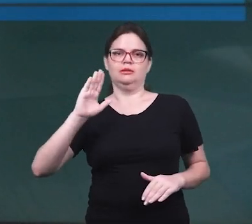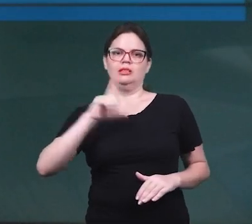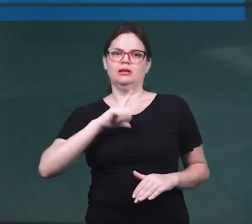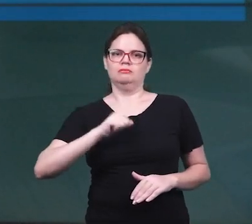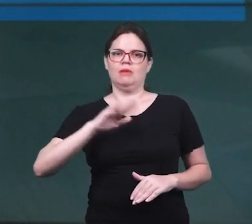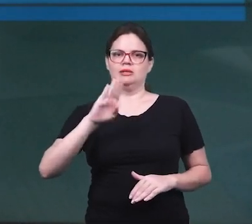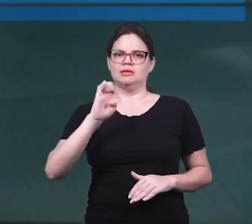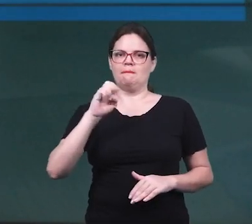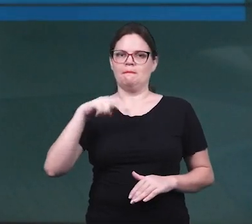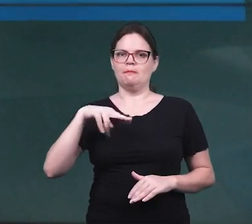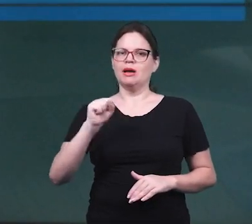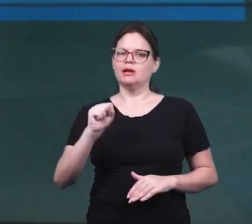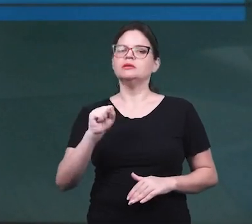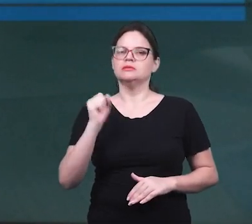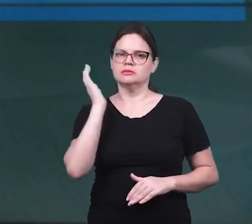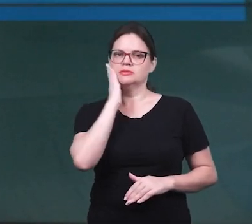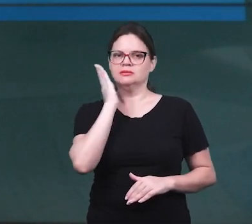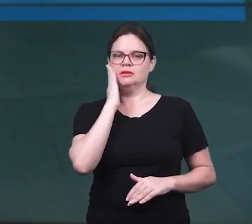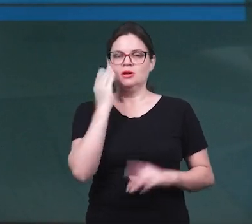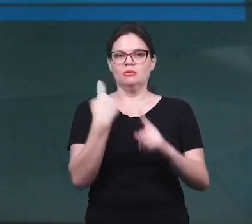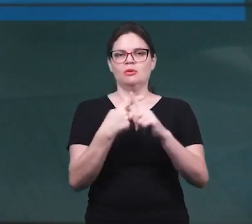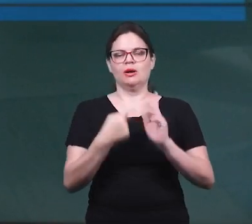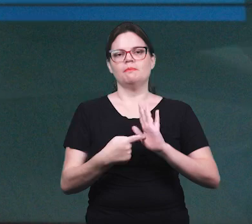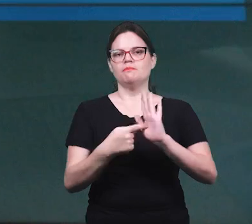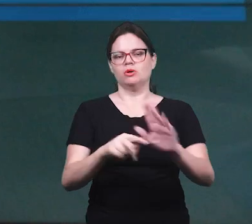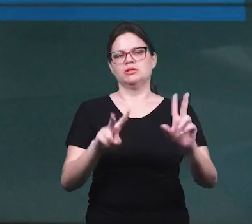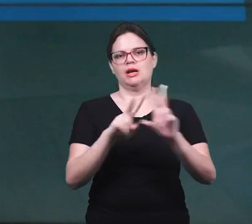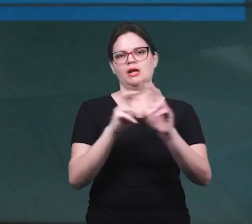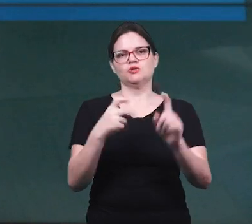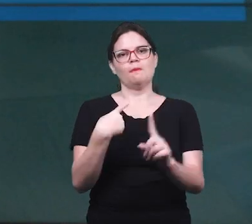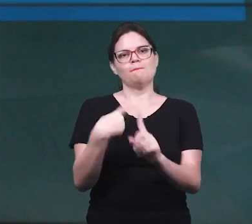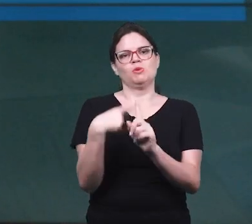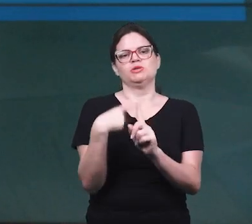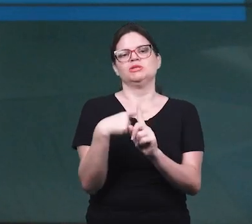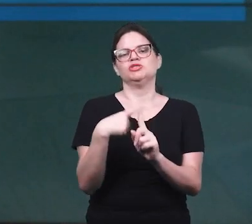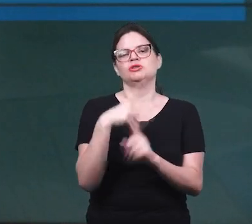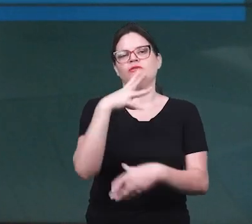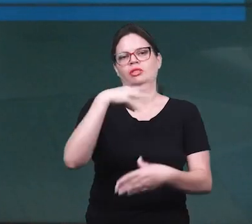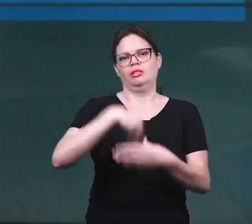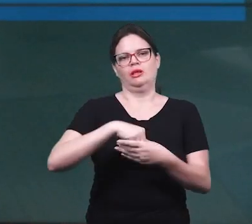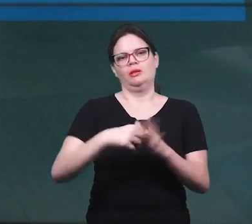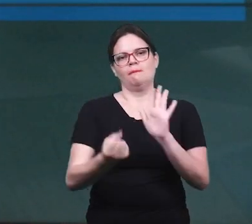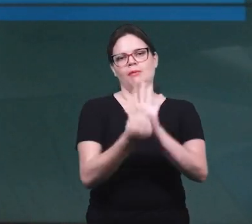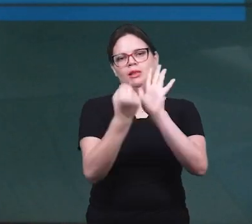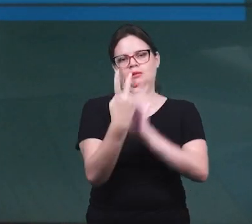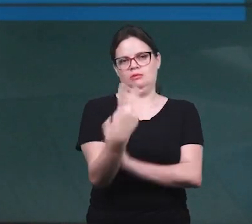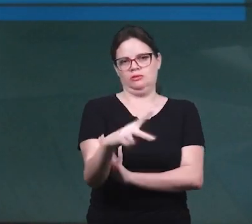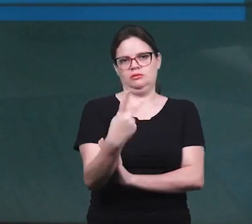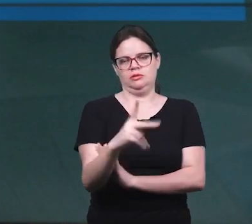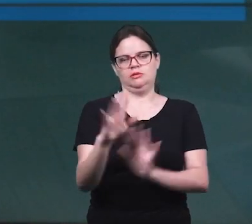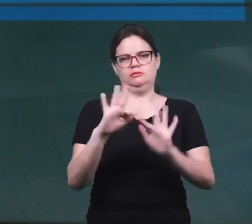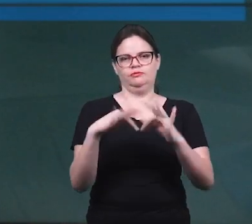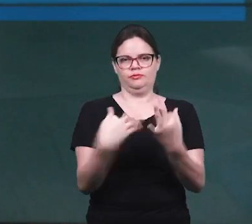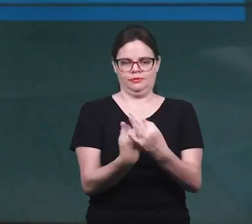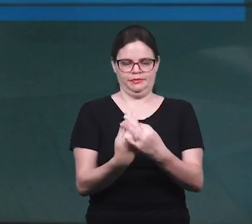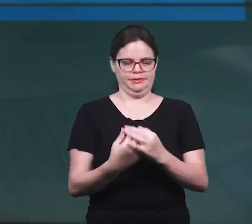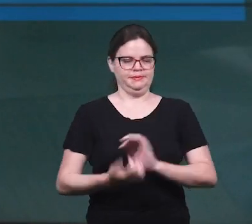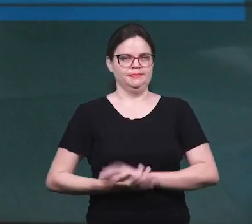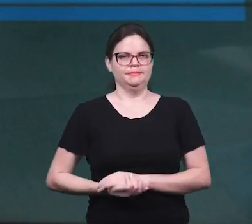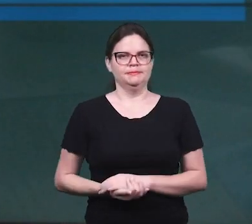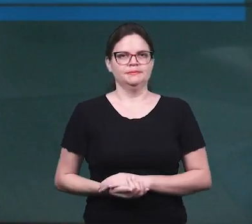um valor positivo para patrimônio líquido na sua vida, na sua família, no seu lar.